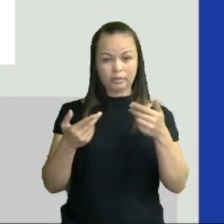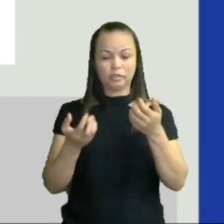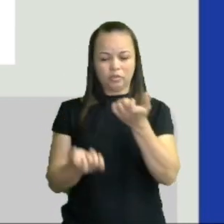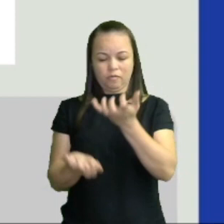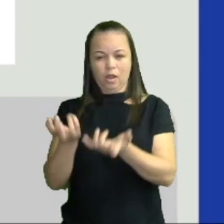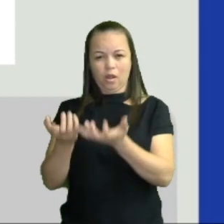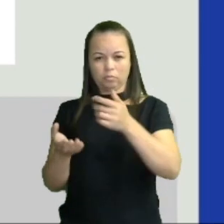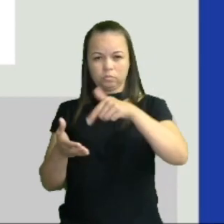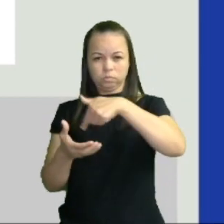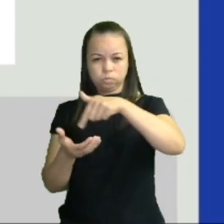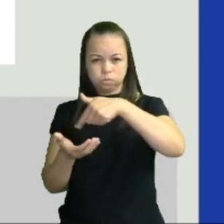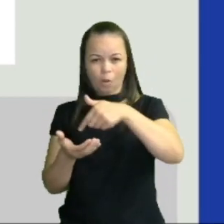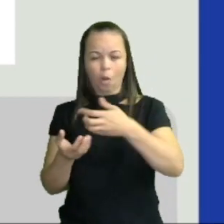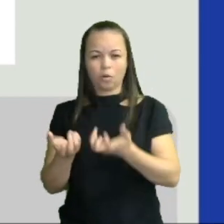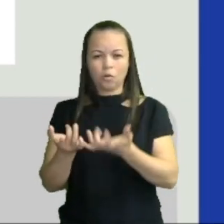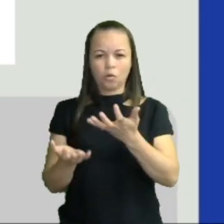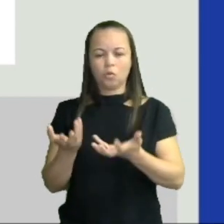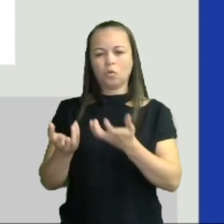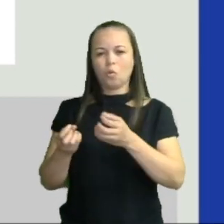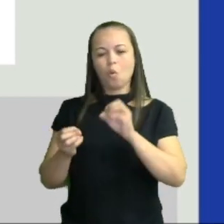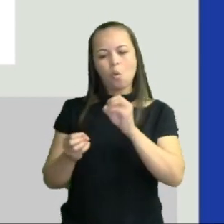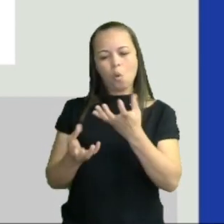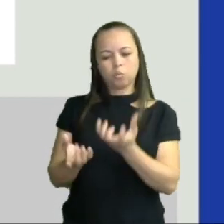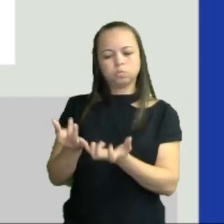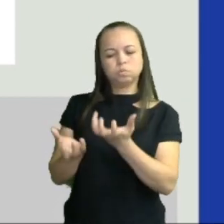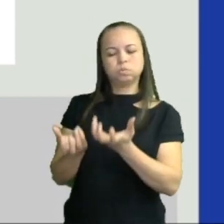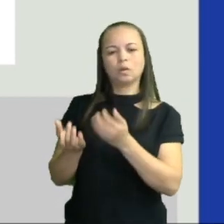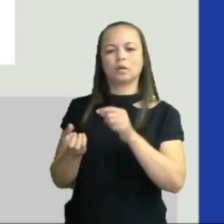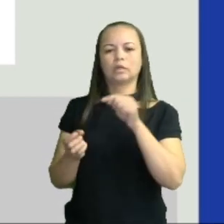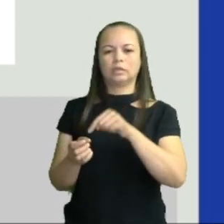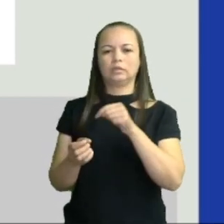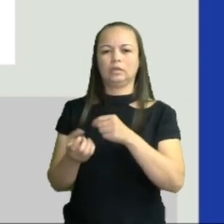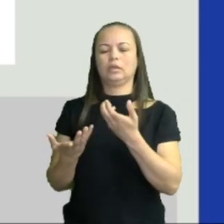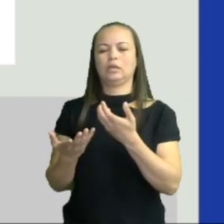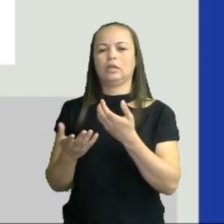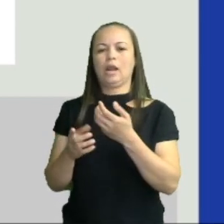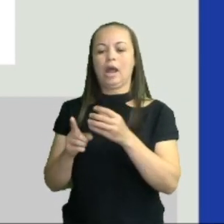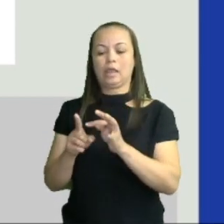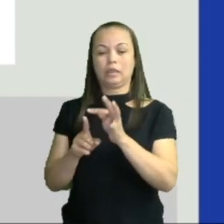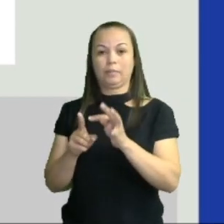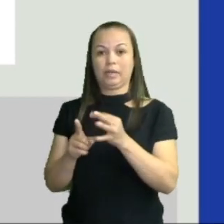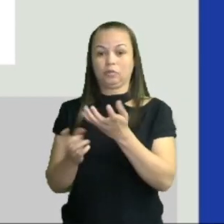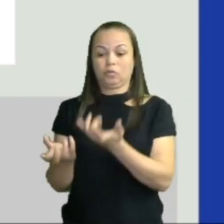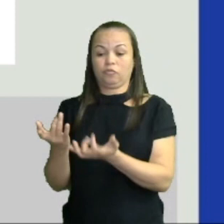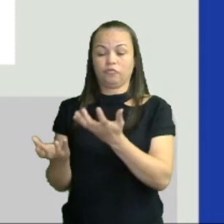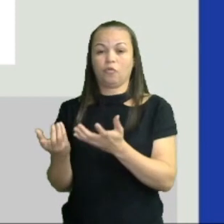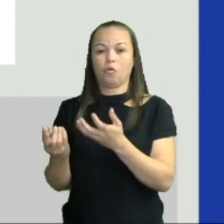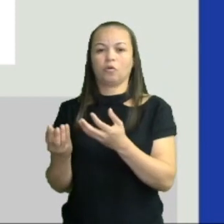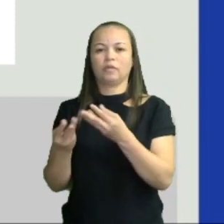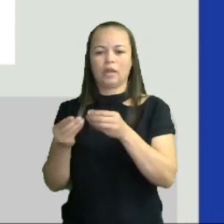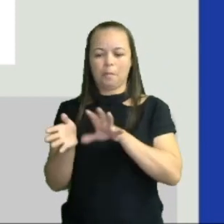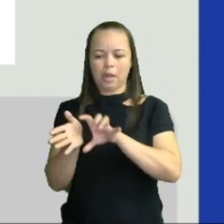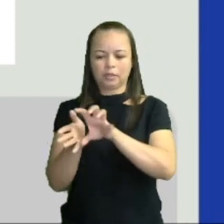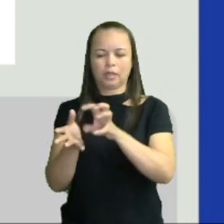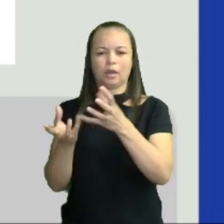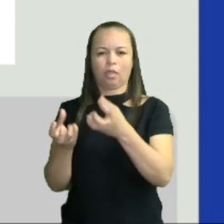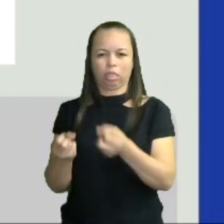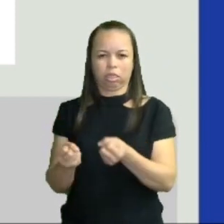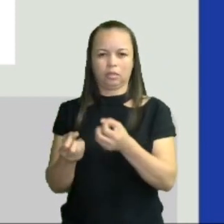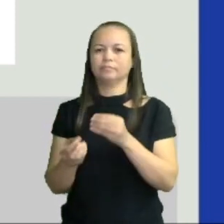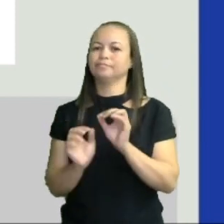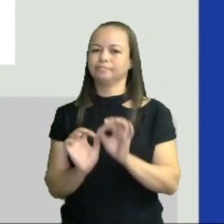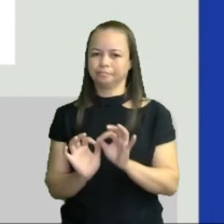o fogo, na alta temperatura do fogo, já vai ali tirar todas as bactérias daquele alimento,